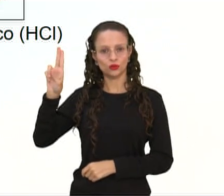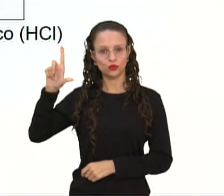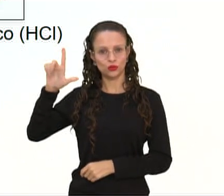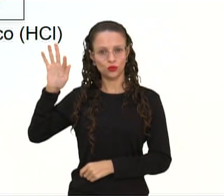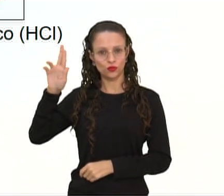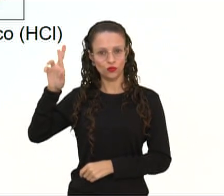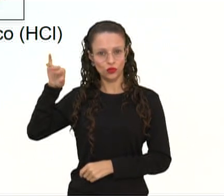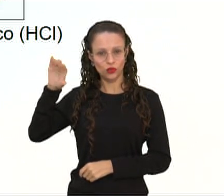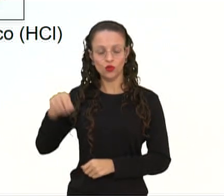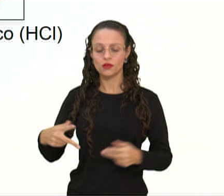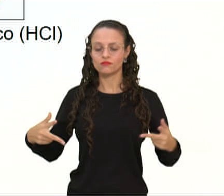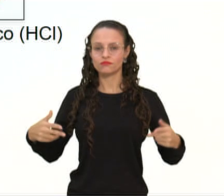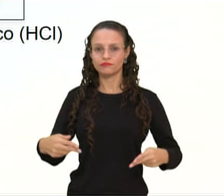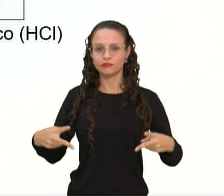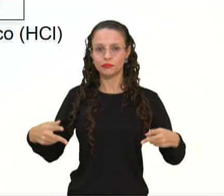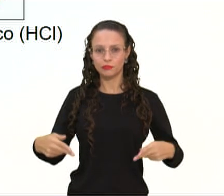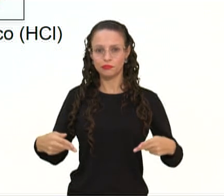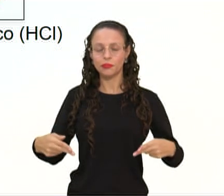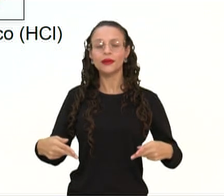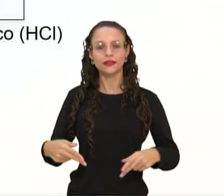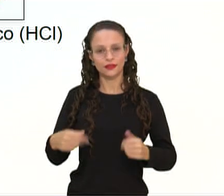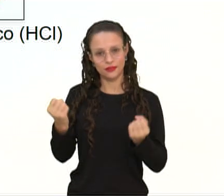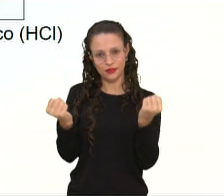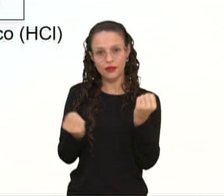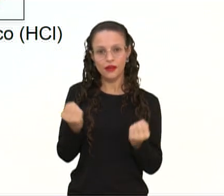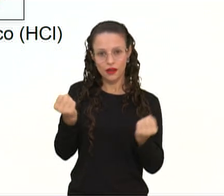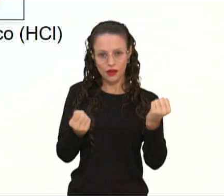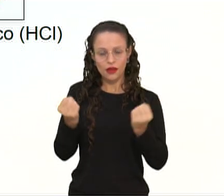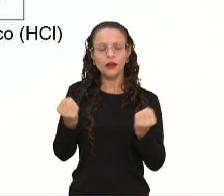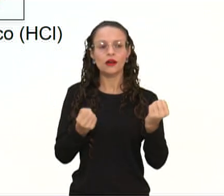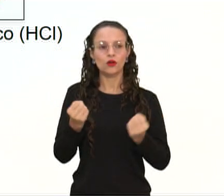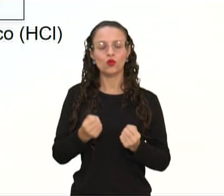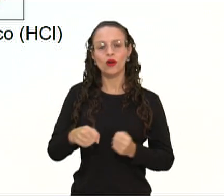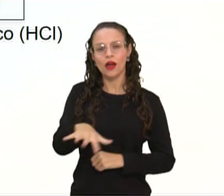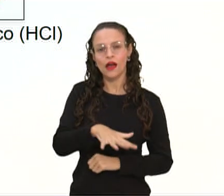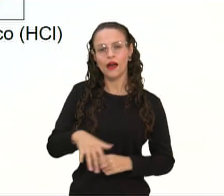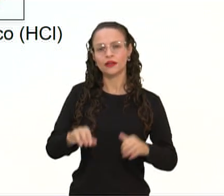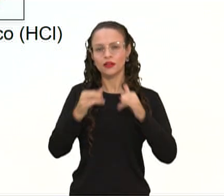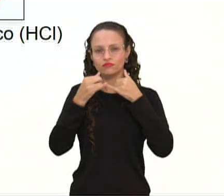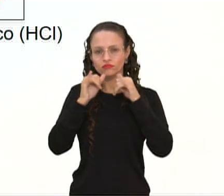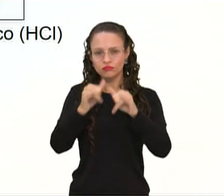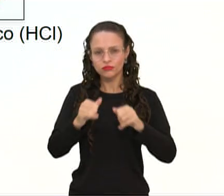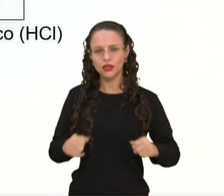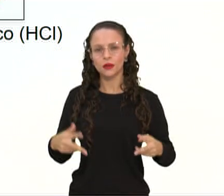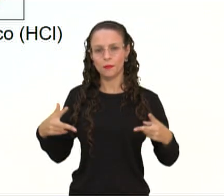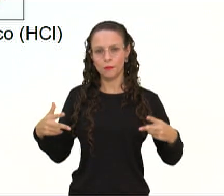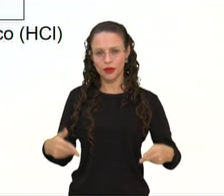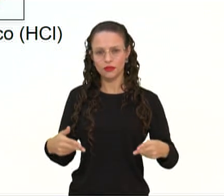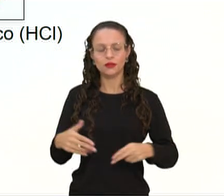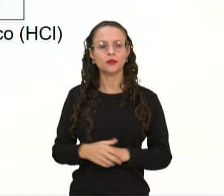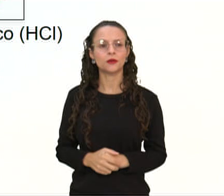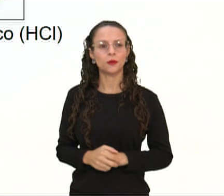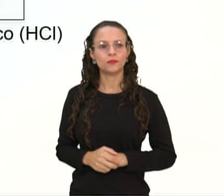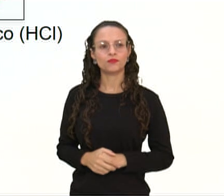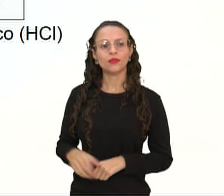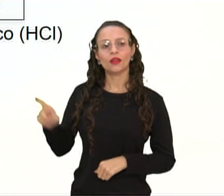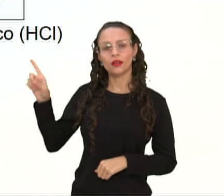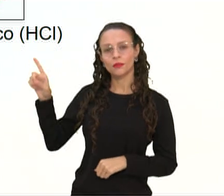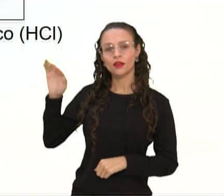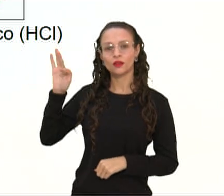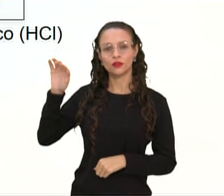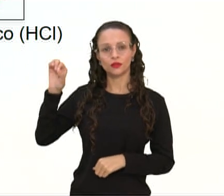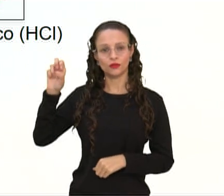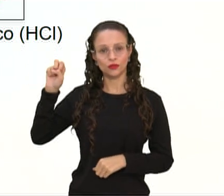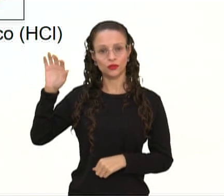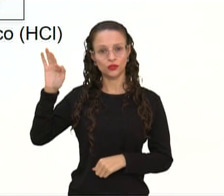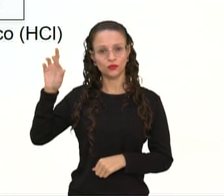na bateria dos carros, que faz a parte elétrica lá dos carros da bateria. O ácido fosfórico, que está na